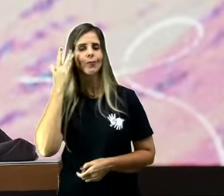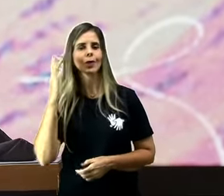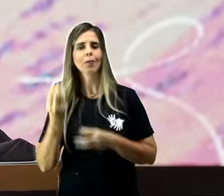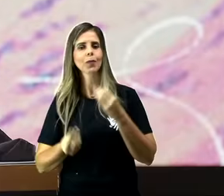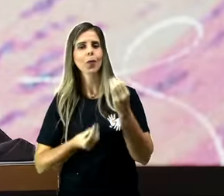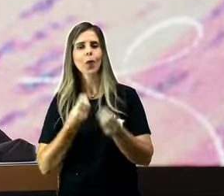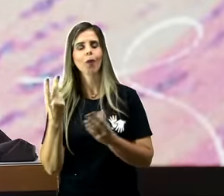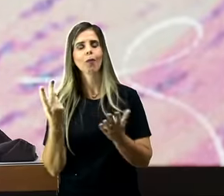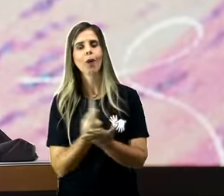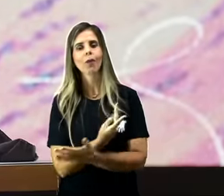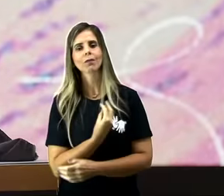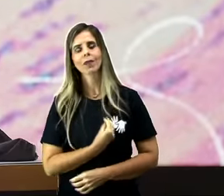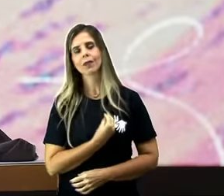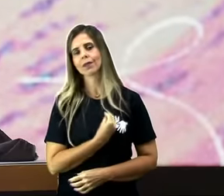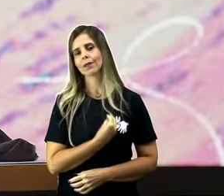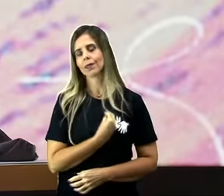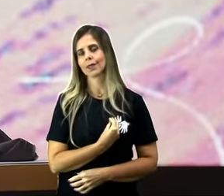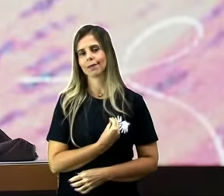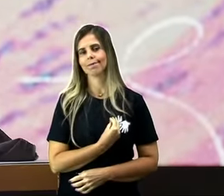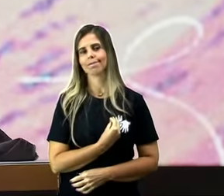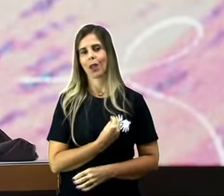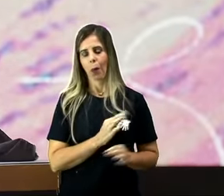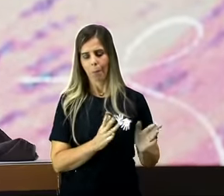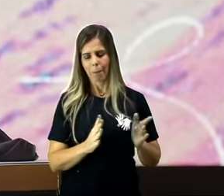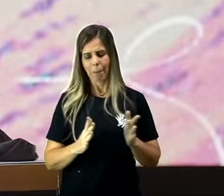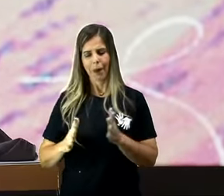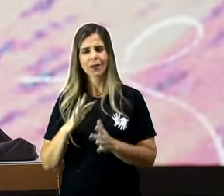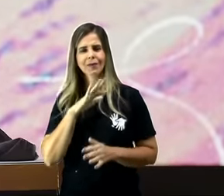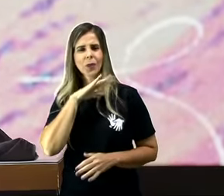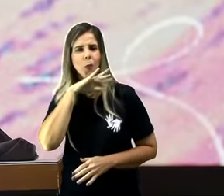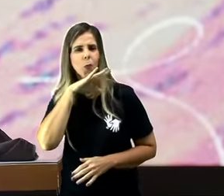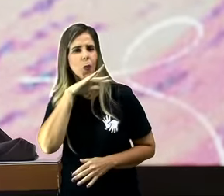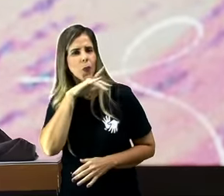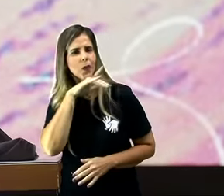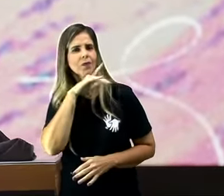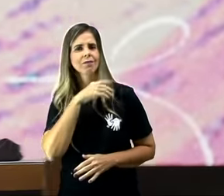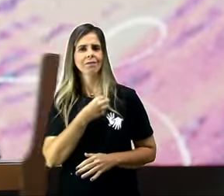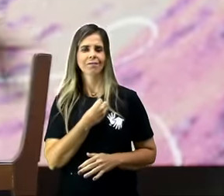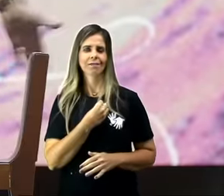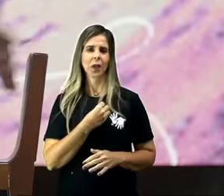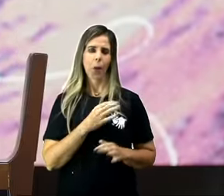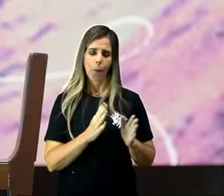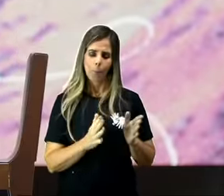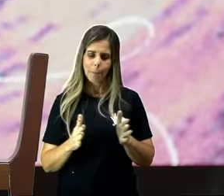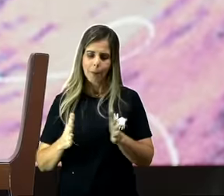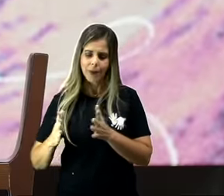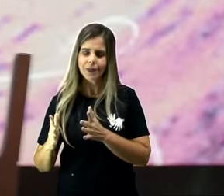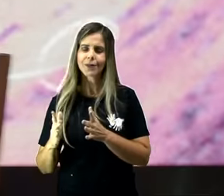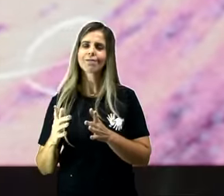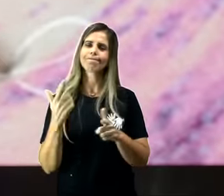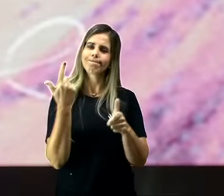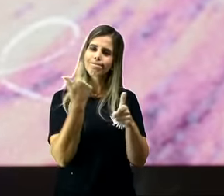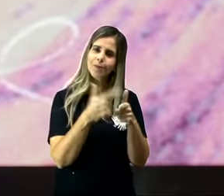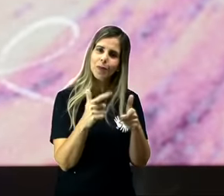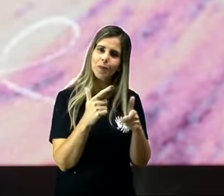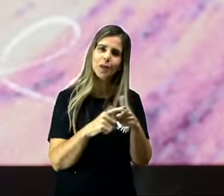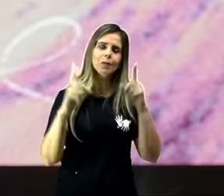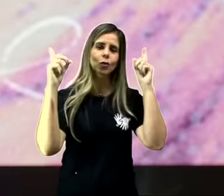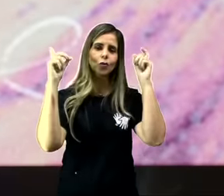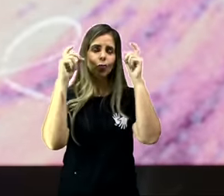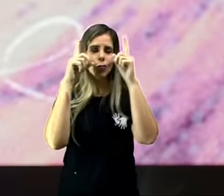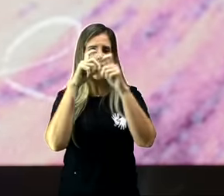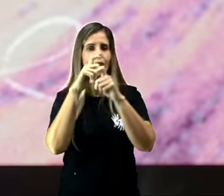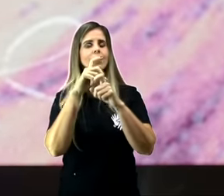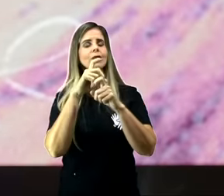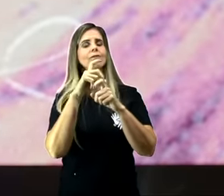por uma fase difícil que está enfrentando. Tem gente olhando para a vida um momento difícil que está enfrentando, uma circunstância difícil